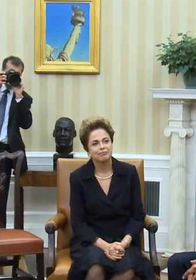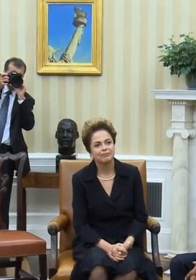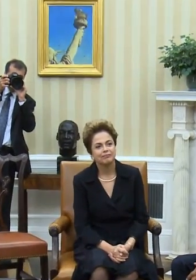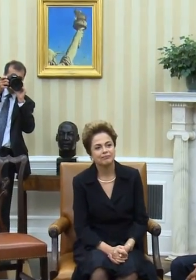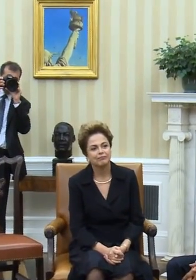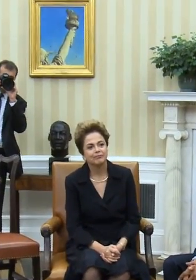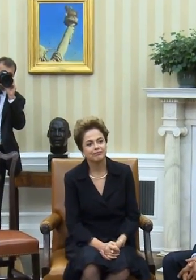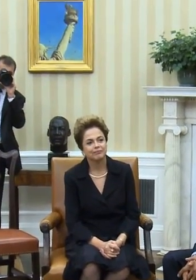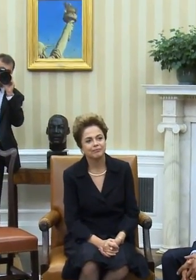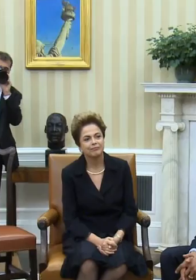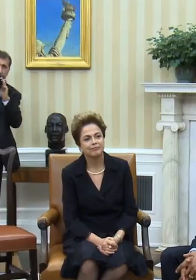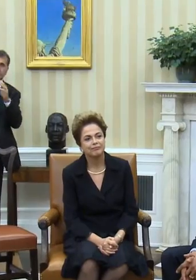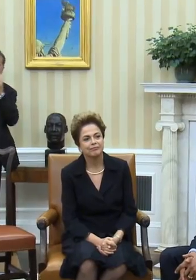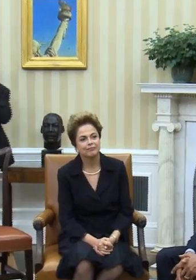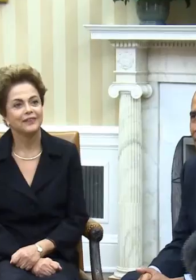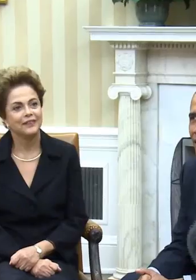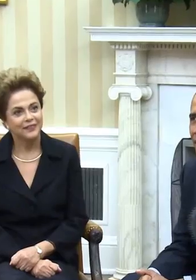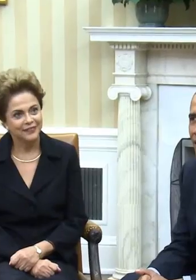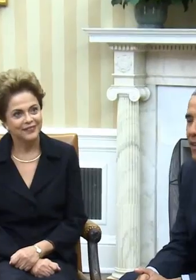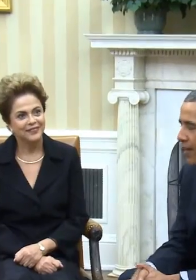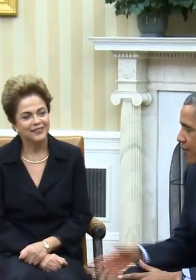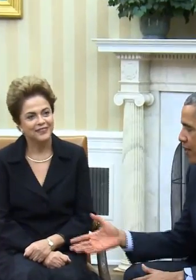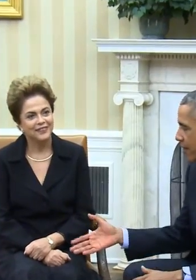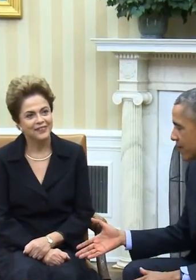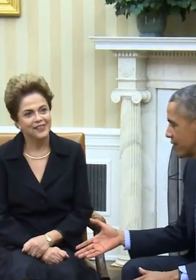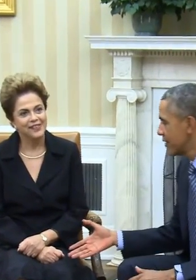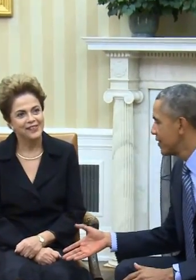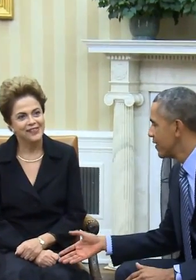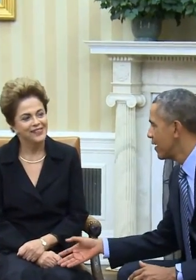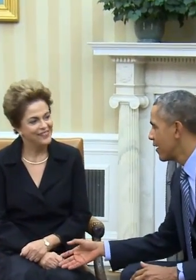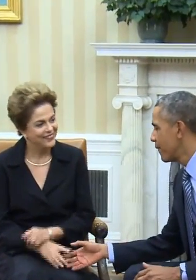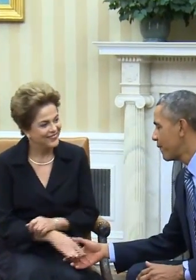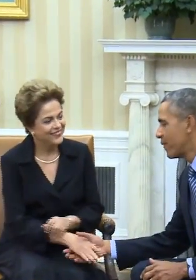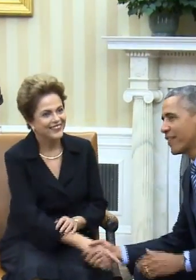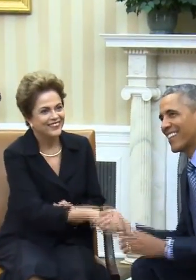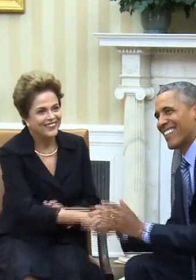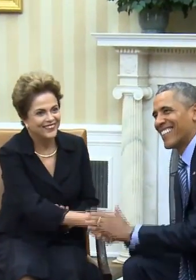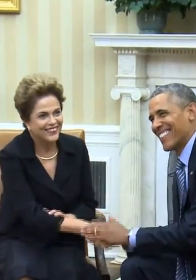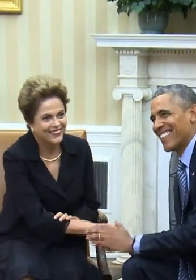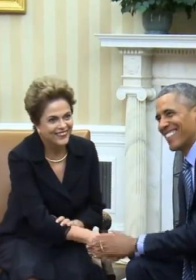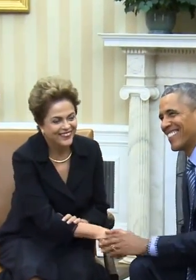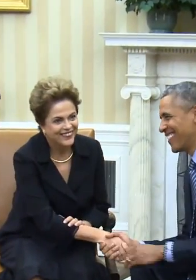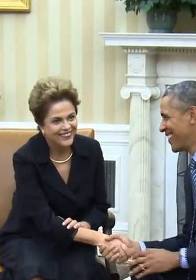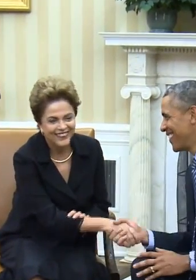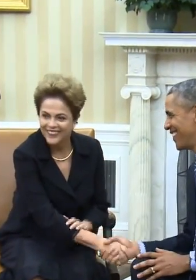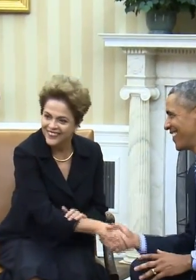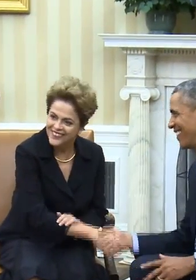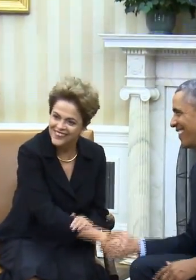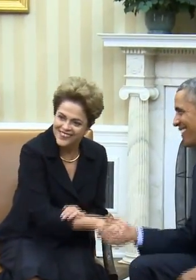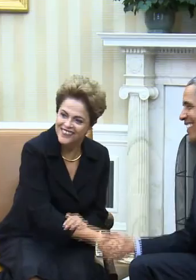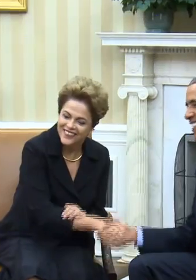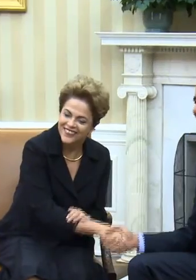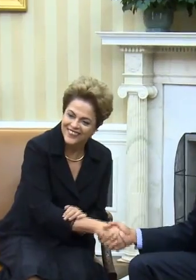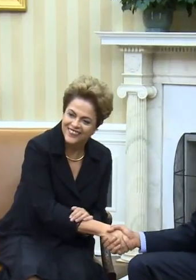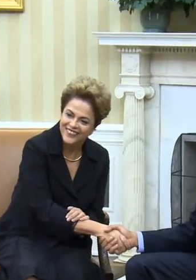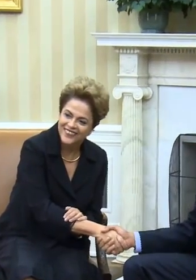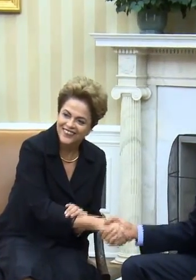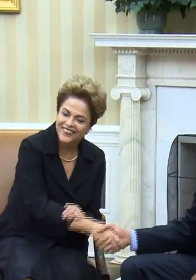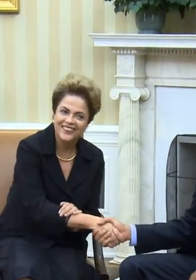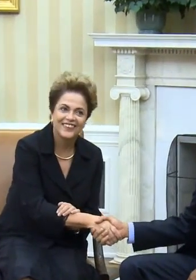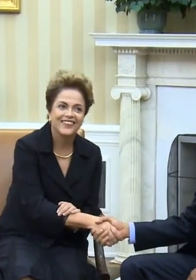pelo presidente americano barack obama na casa branca a reunião de trabalho eles discutiram vários temas nas áreas de comércio